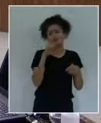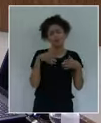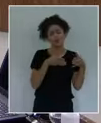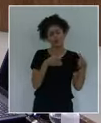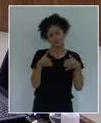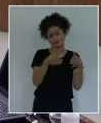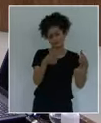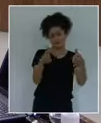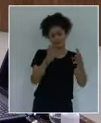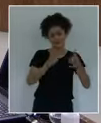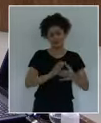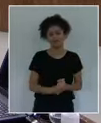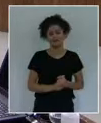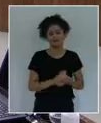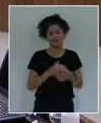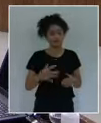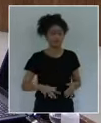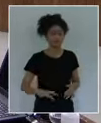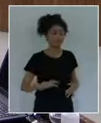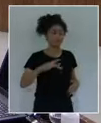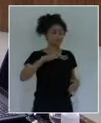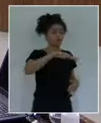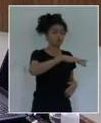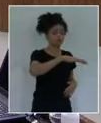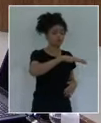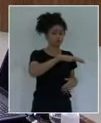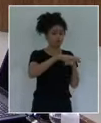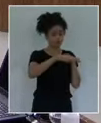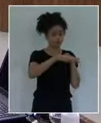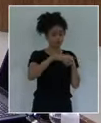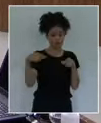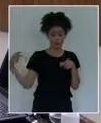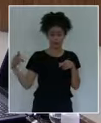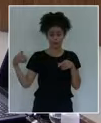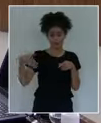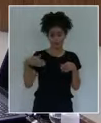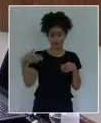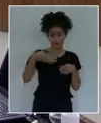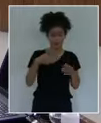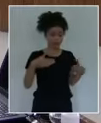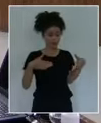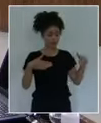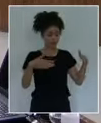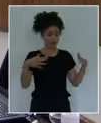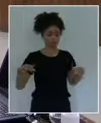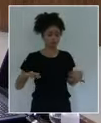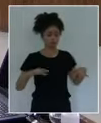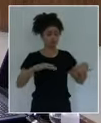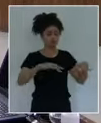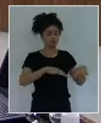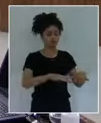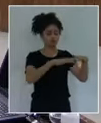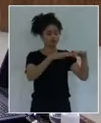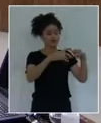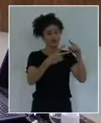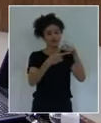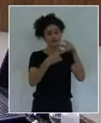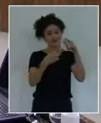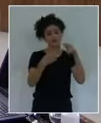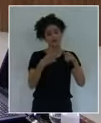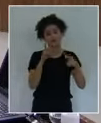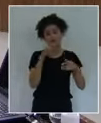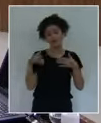do Ribeirão, que vem toda a água, dona Florência, que pega aquelas casas também. Sim. Lá baixou primeiro, igual você está falando, realmente,